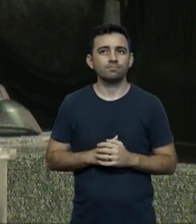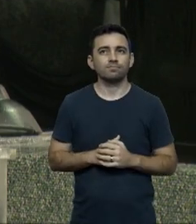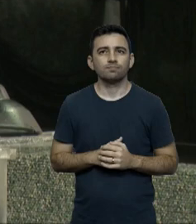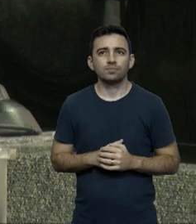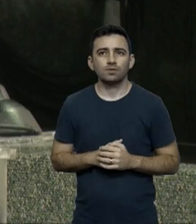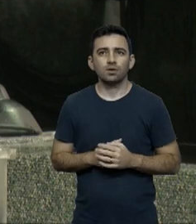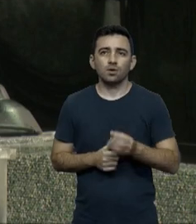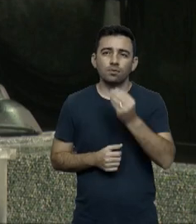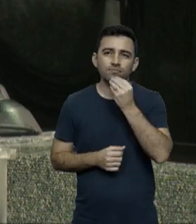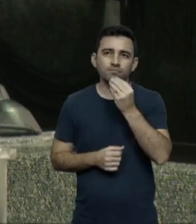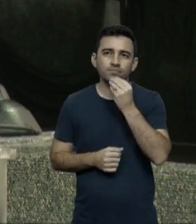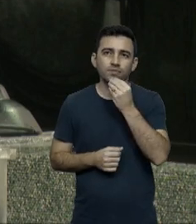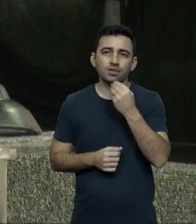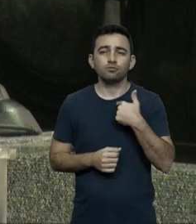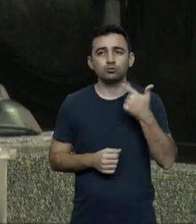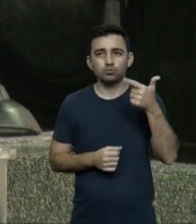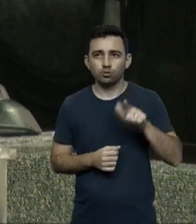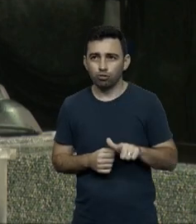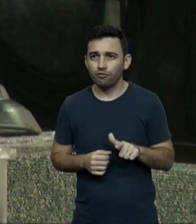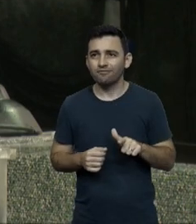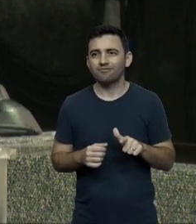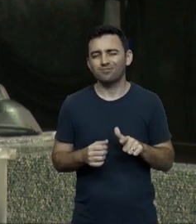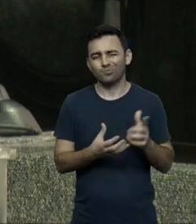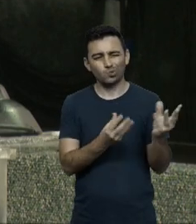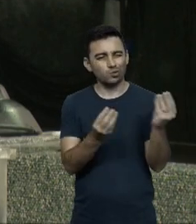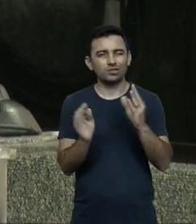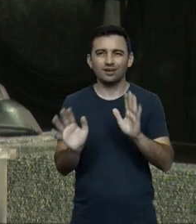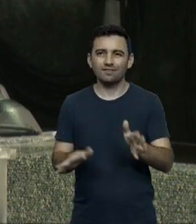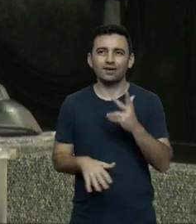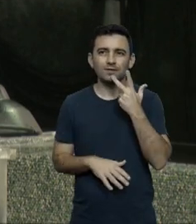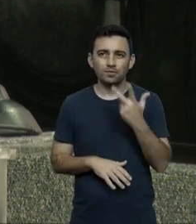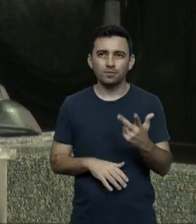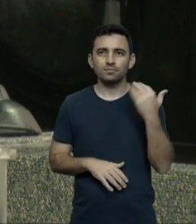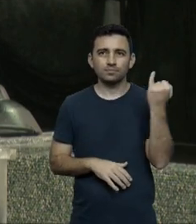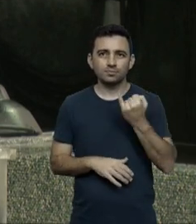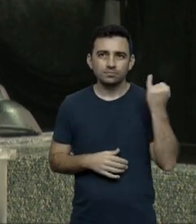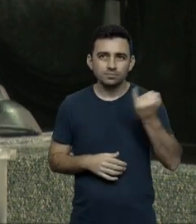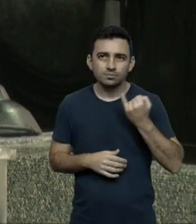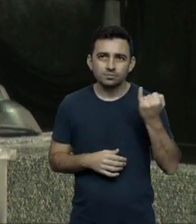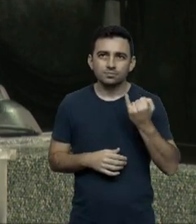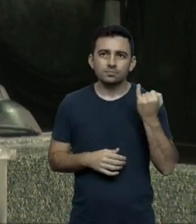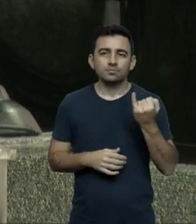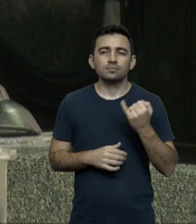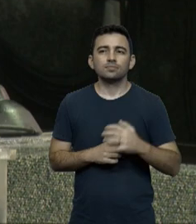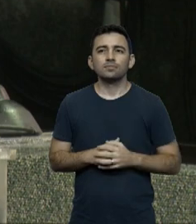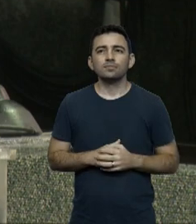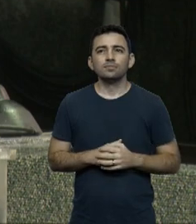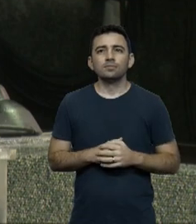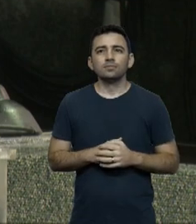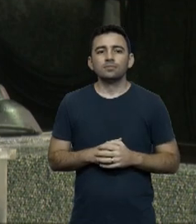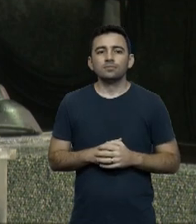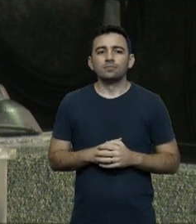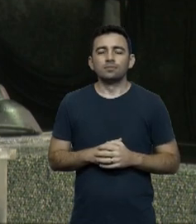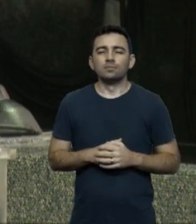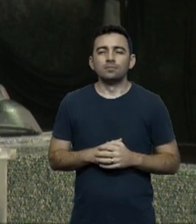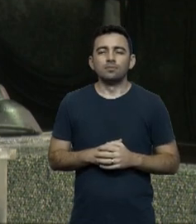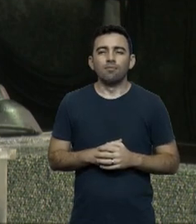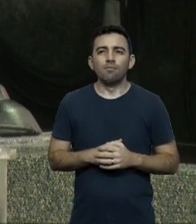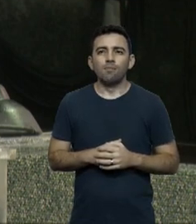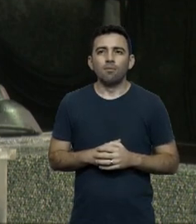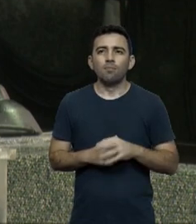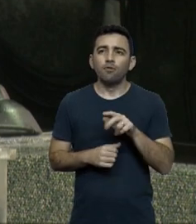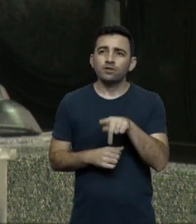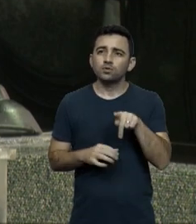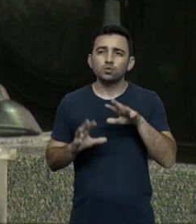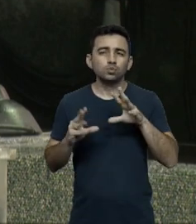obviamente que eu vou repetir aqui muito do que já foi falado né importantíssimas essas falas é daquilo que os